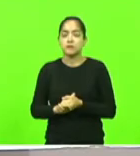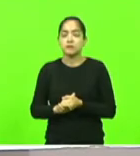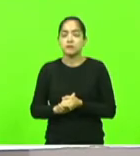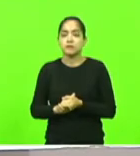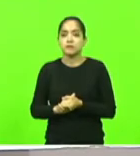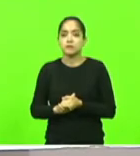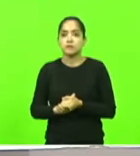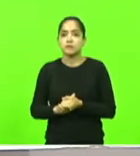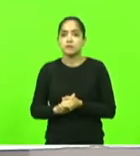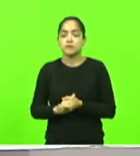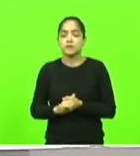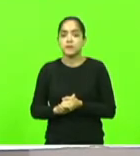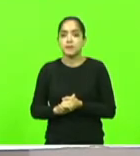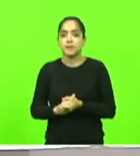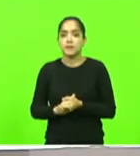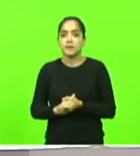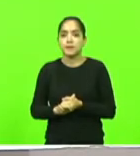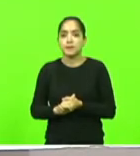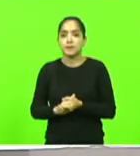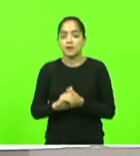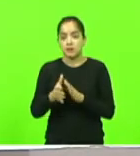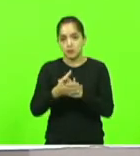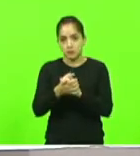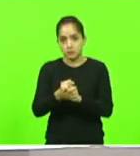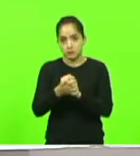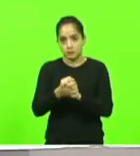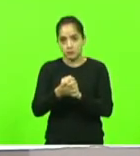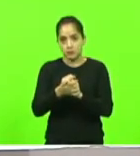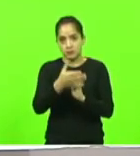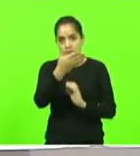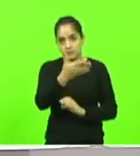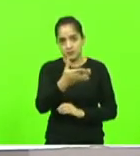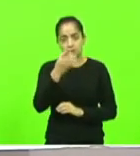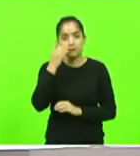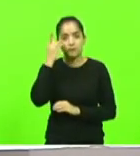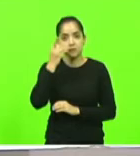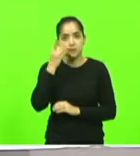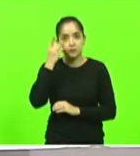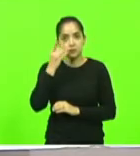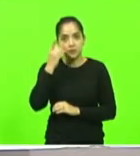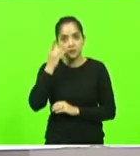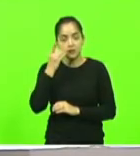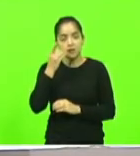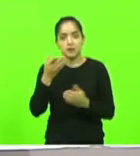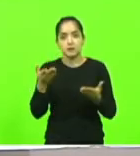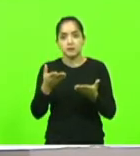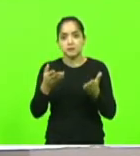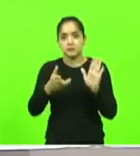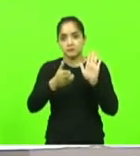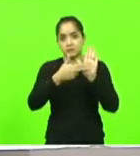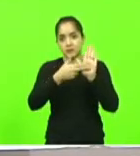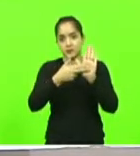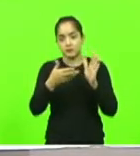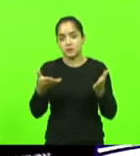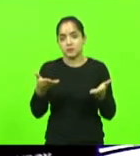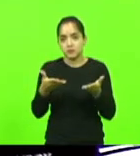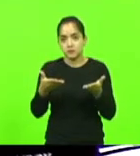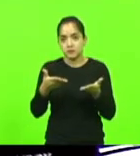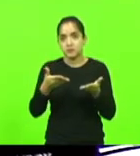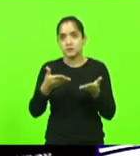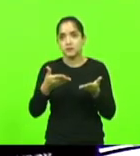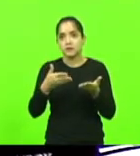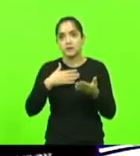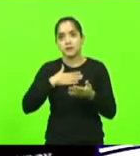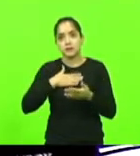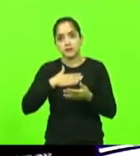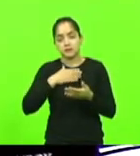Excelência me permitir cumprimentar o deputado Frigo, que acaba de tomar posse, desejar ele